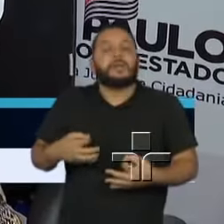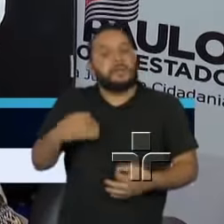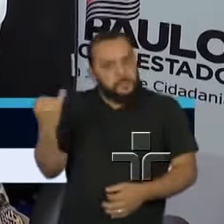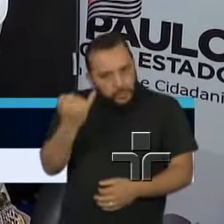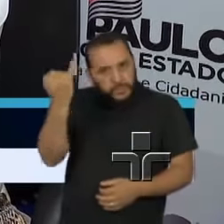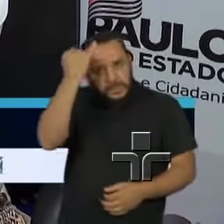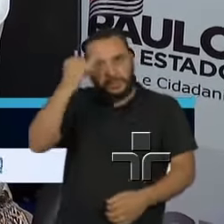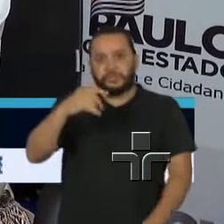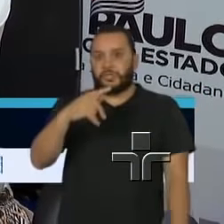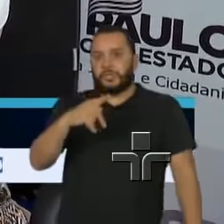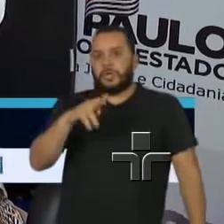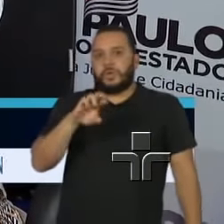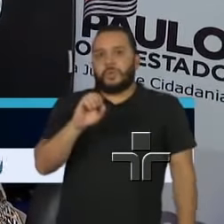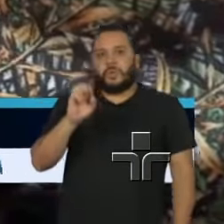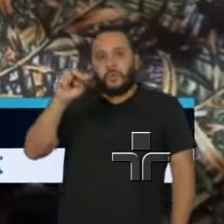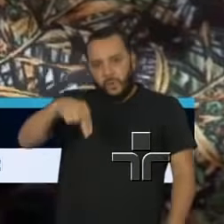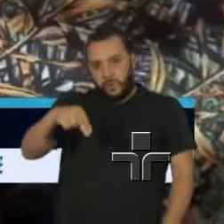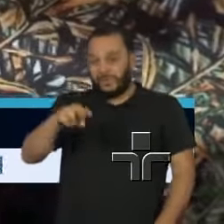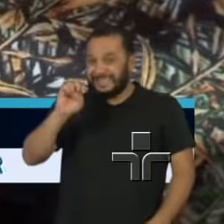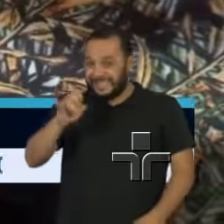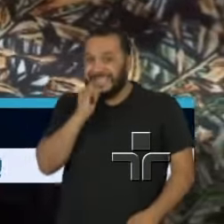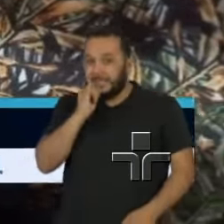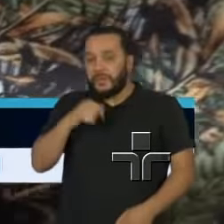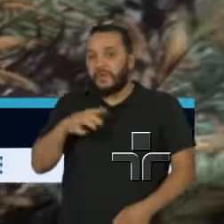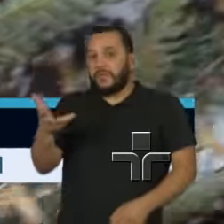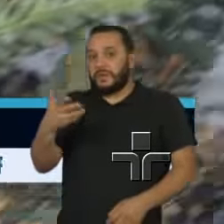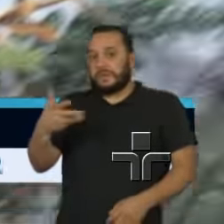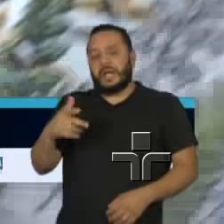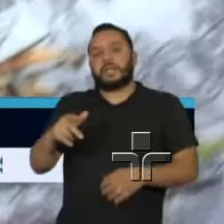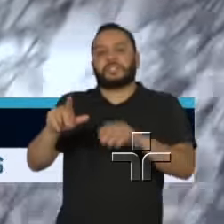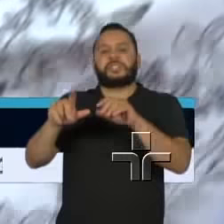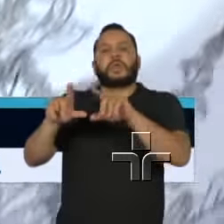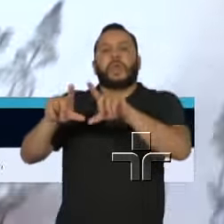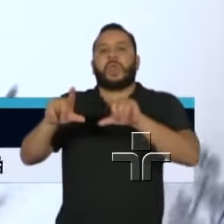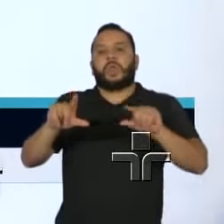Procon, se em algum momento a velocidade ficar abaixo dos 40%,